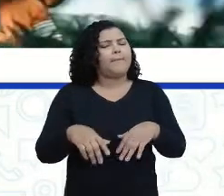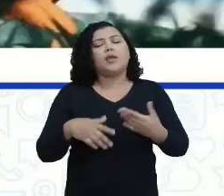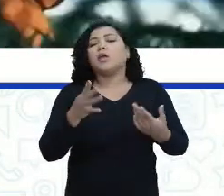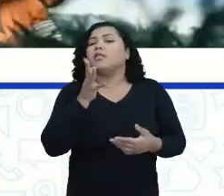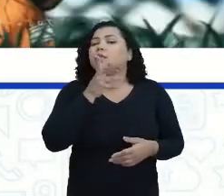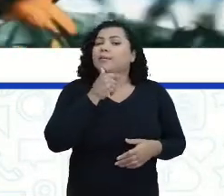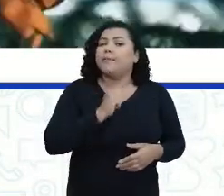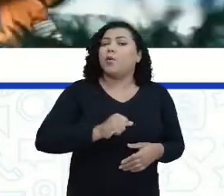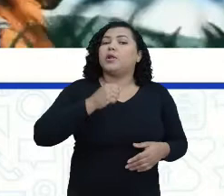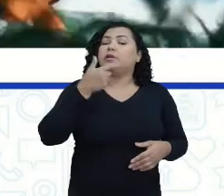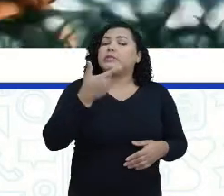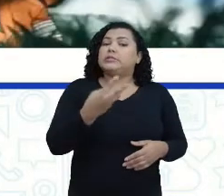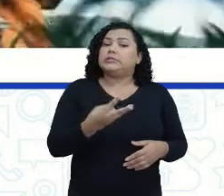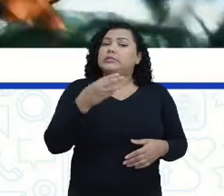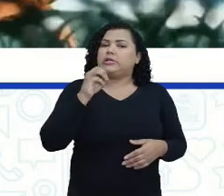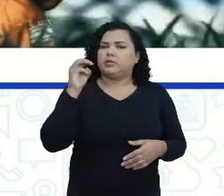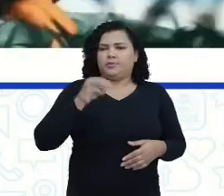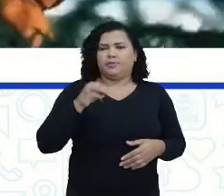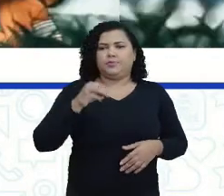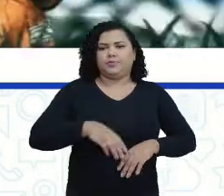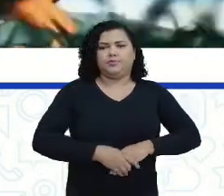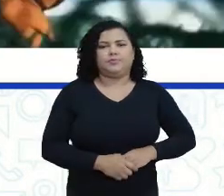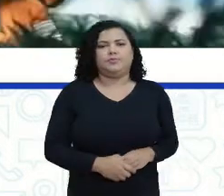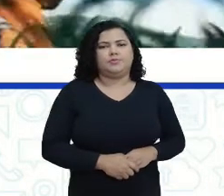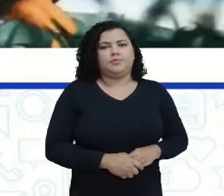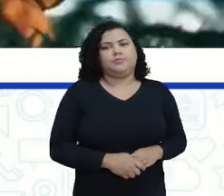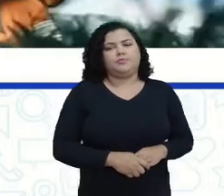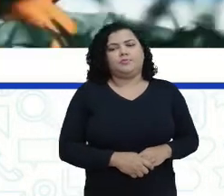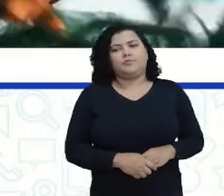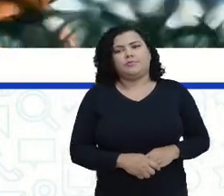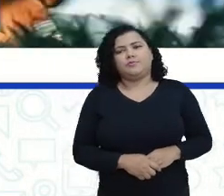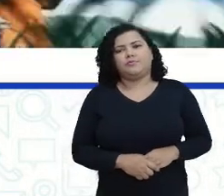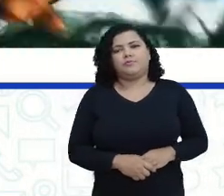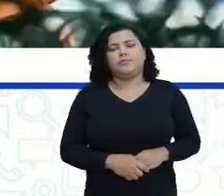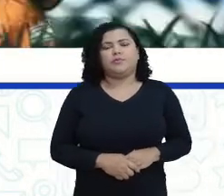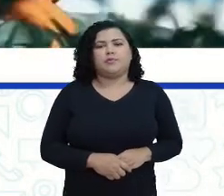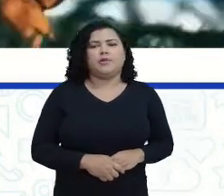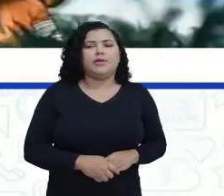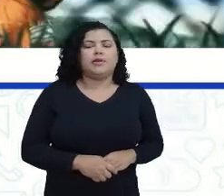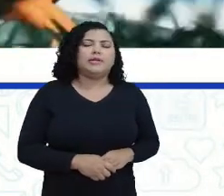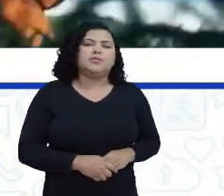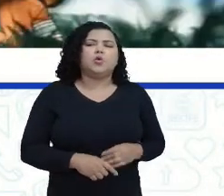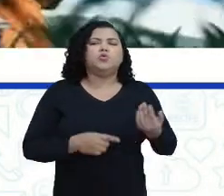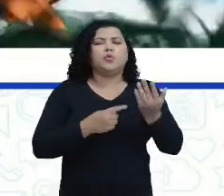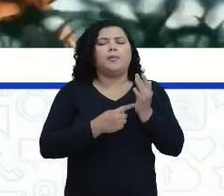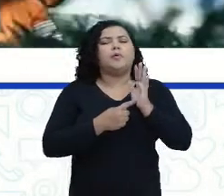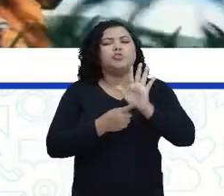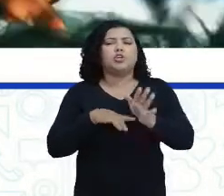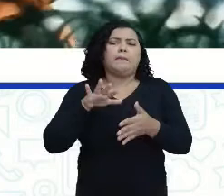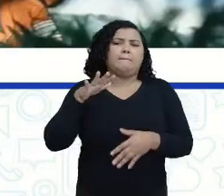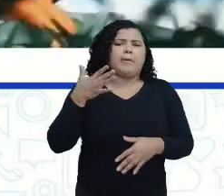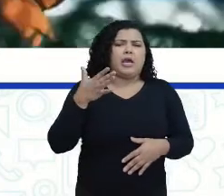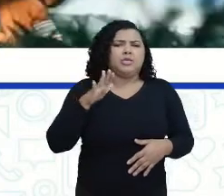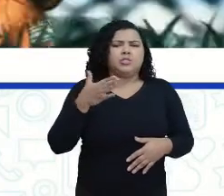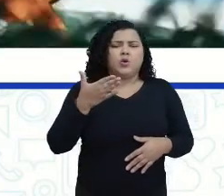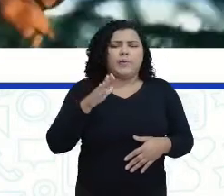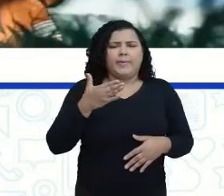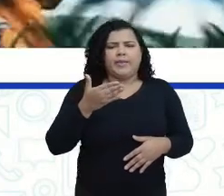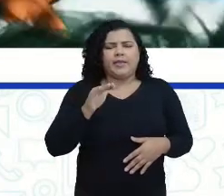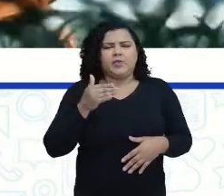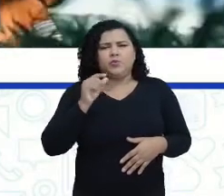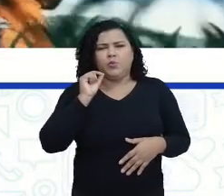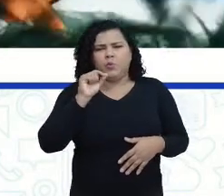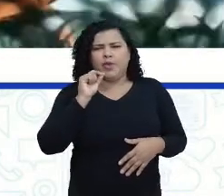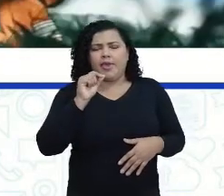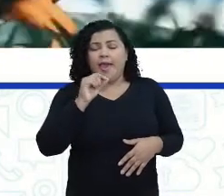da seguinte forma. Eu estou colocando ali mais ou menos a distância que eles estão percorrendo e também mais ou